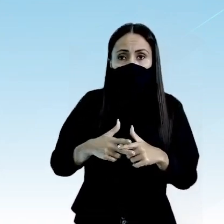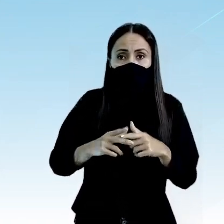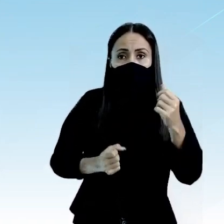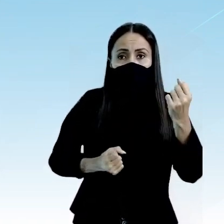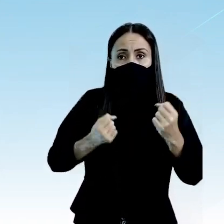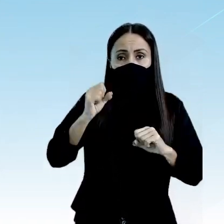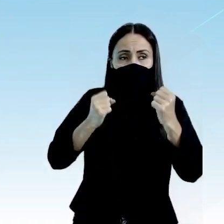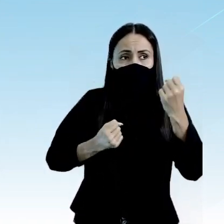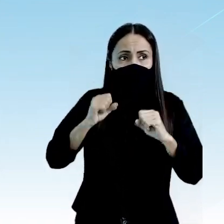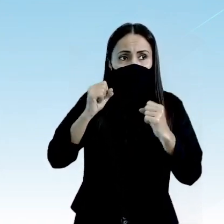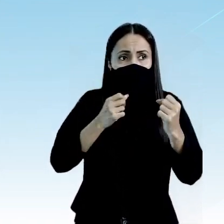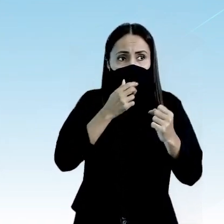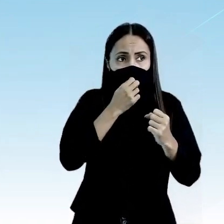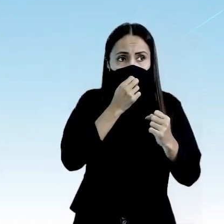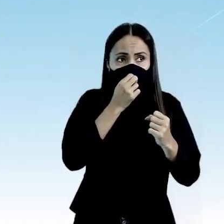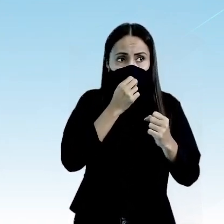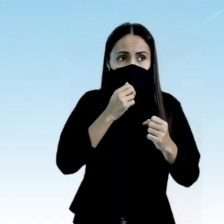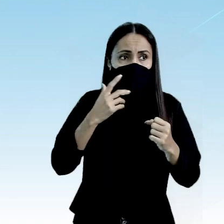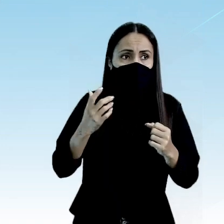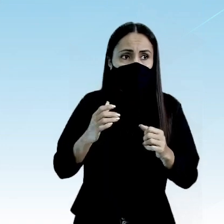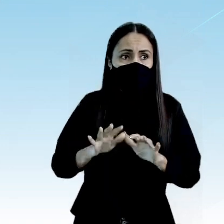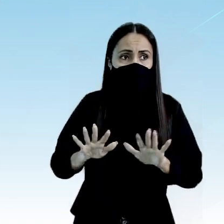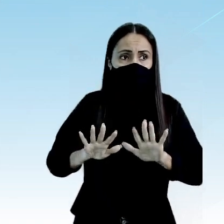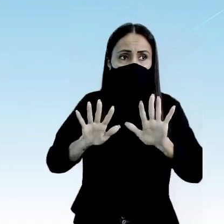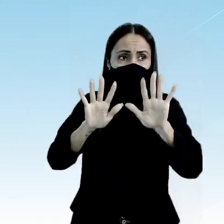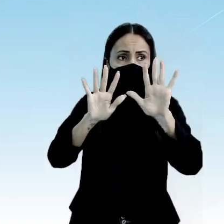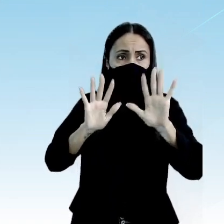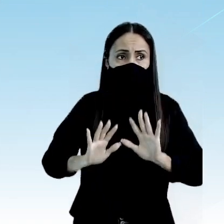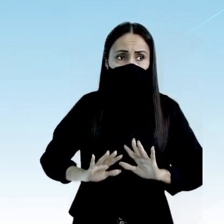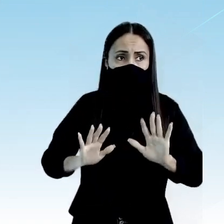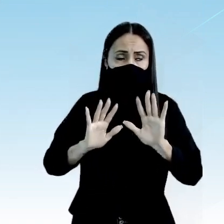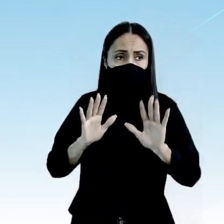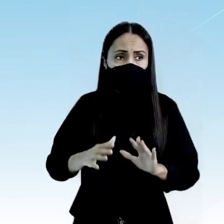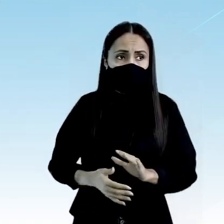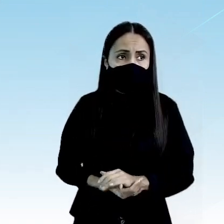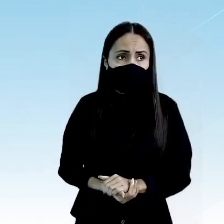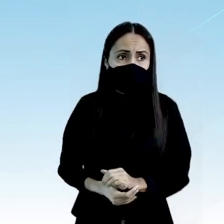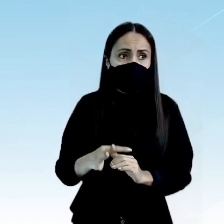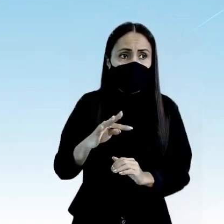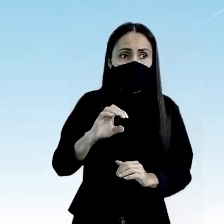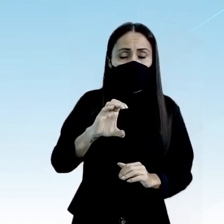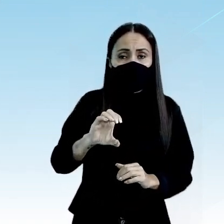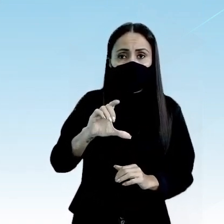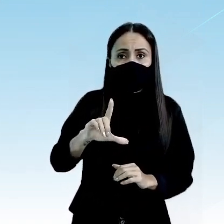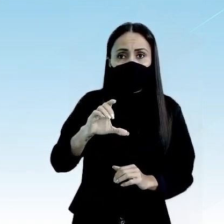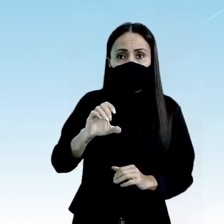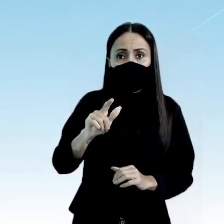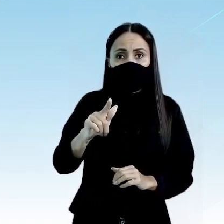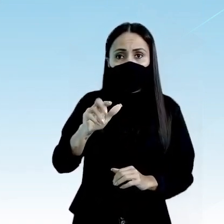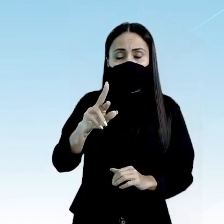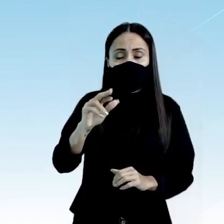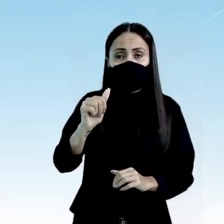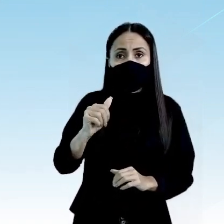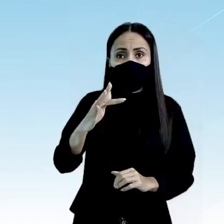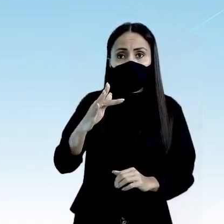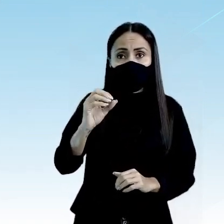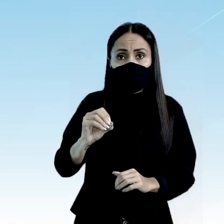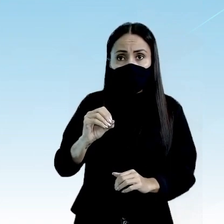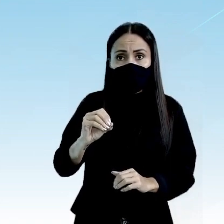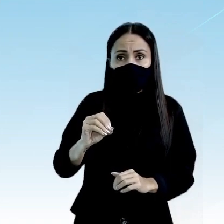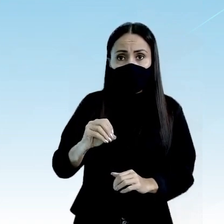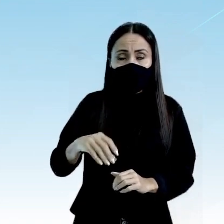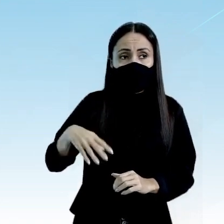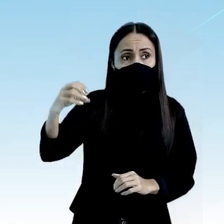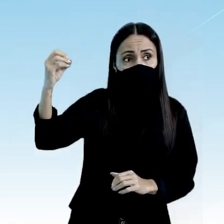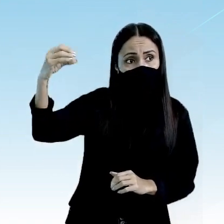a máquinas a vapor, telégrafo, locomotiva, fonógrafo,